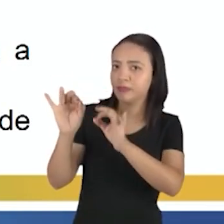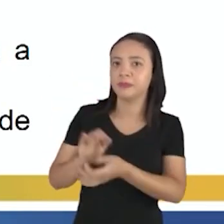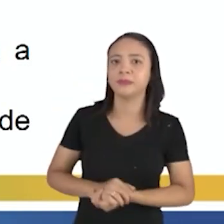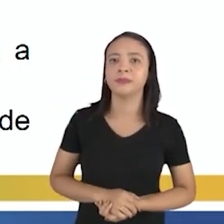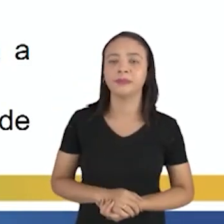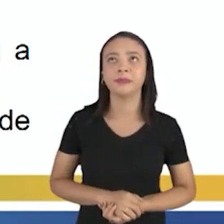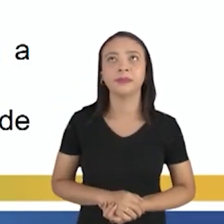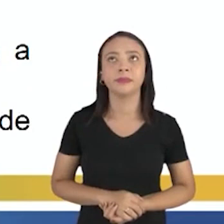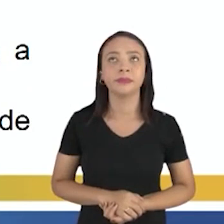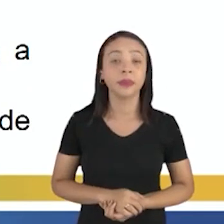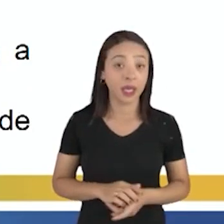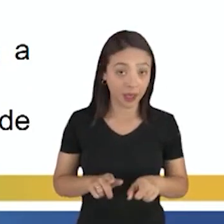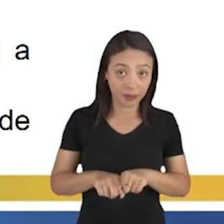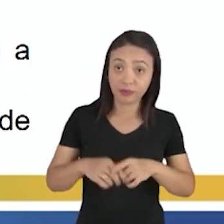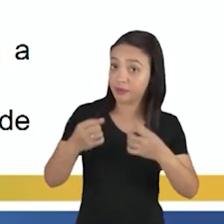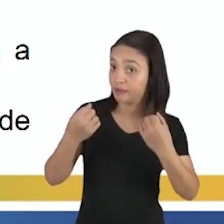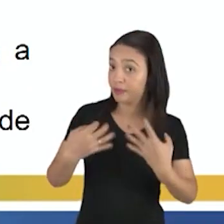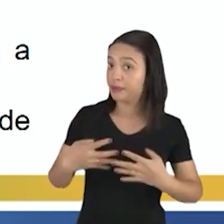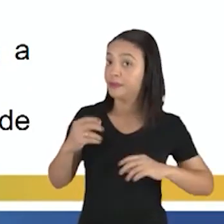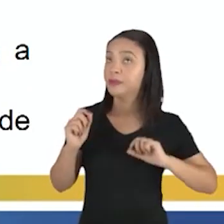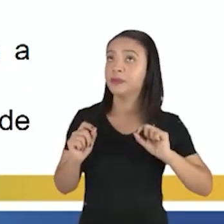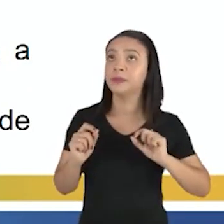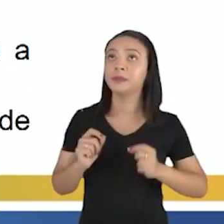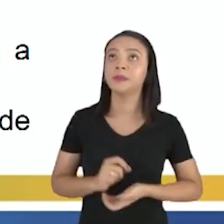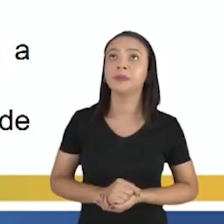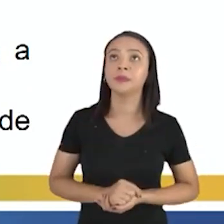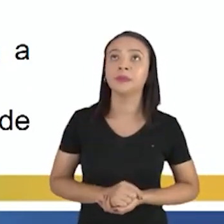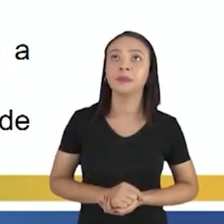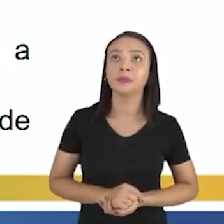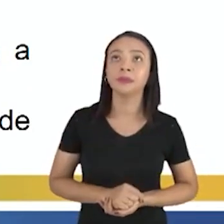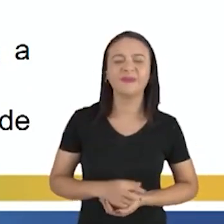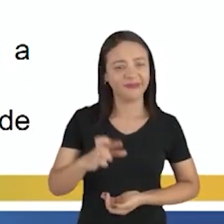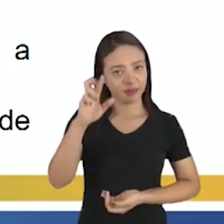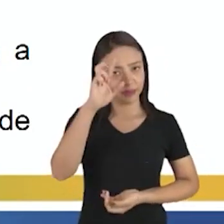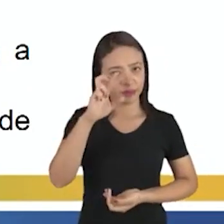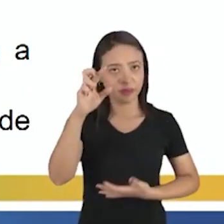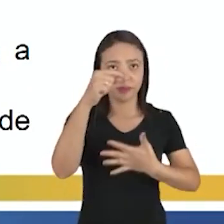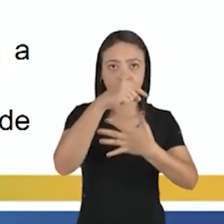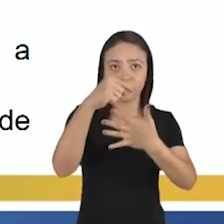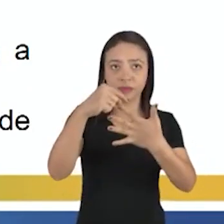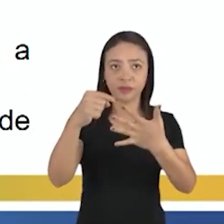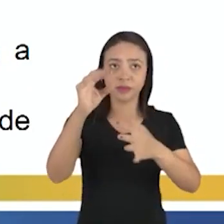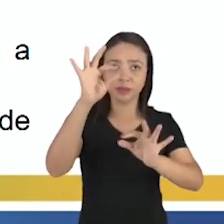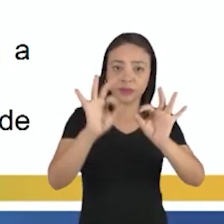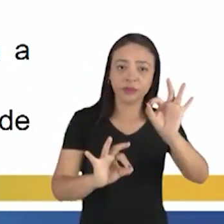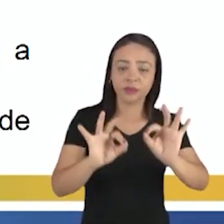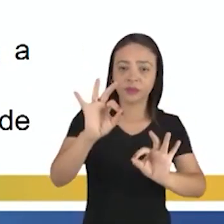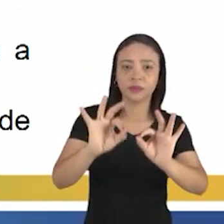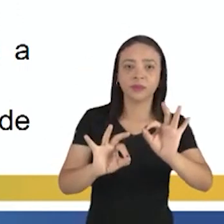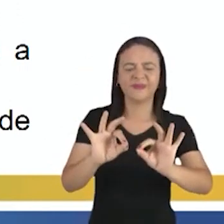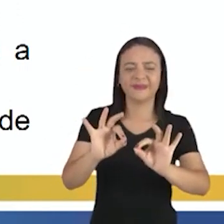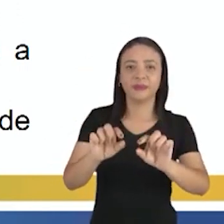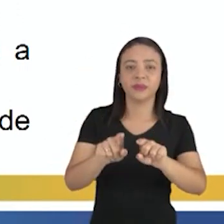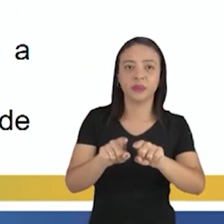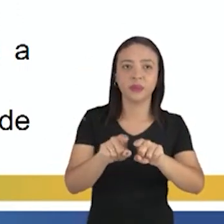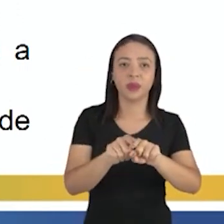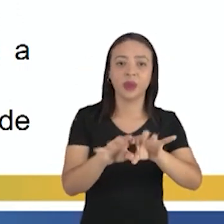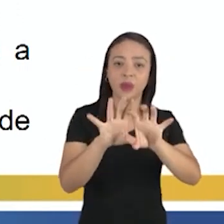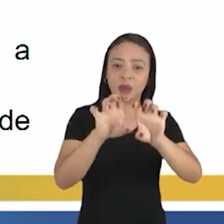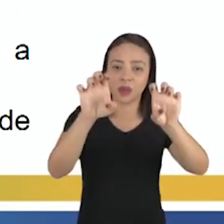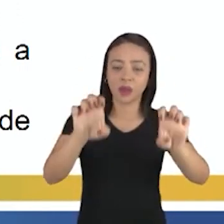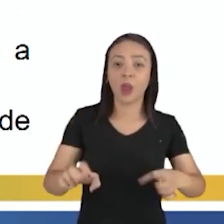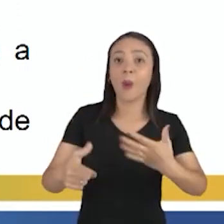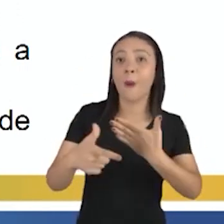isso. E aí ele vai dizer o seguinte, observando aspectos da organização, estruturação